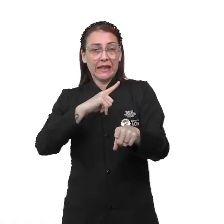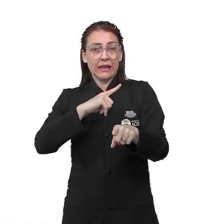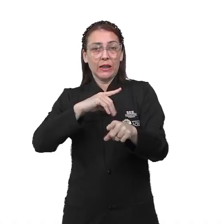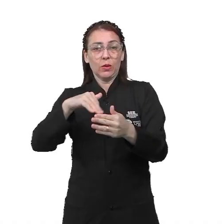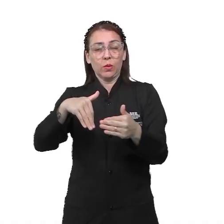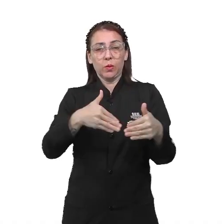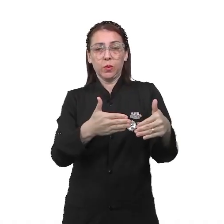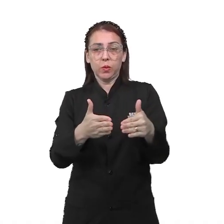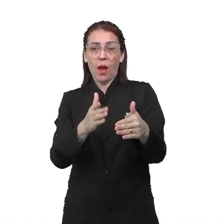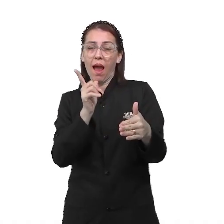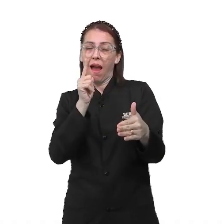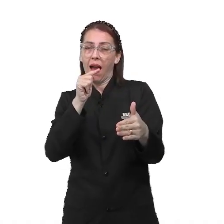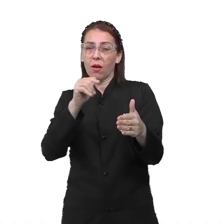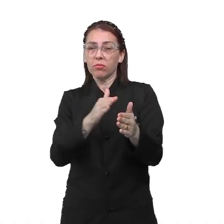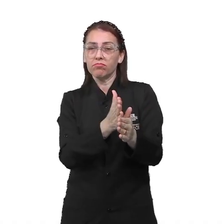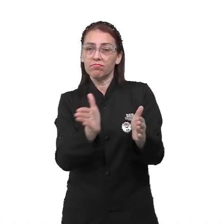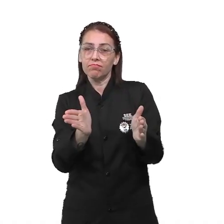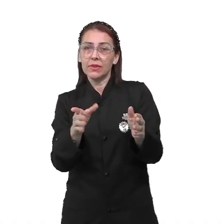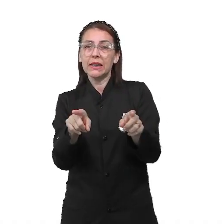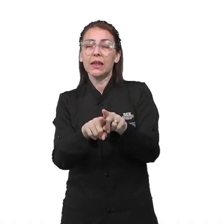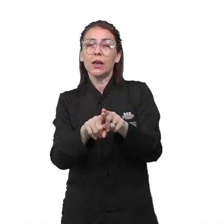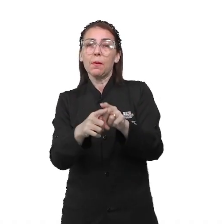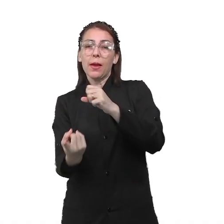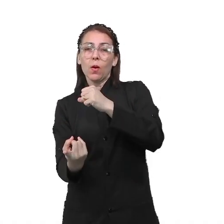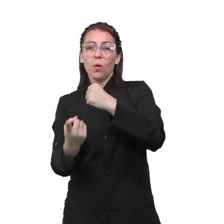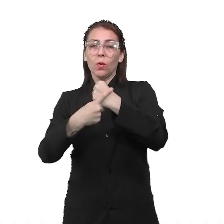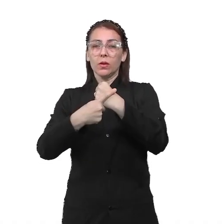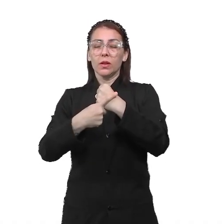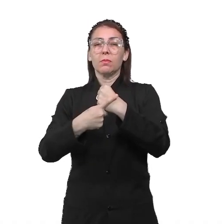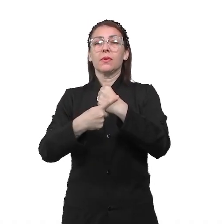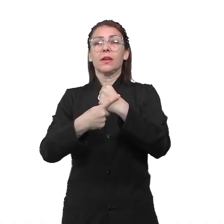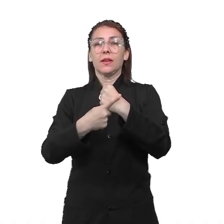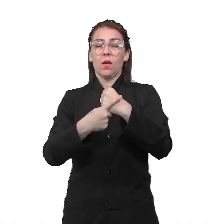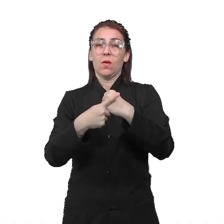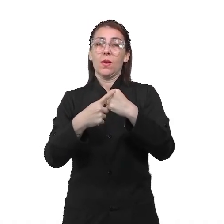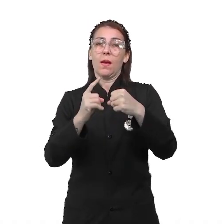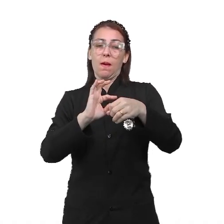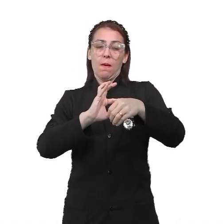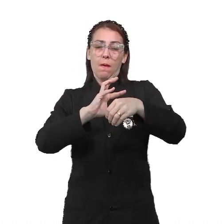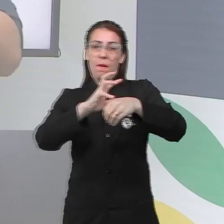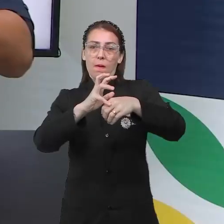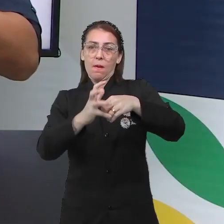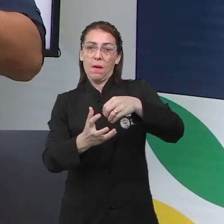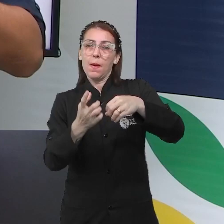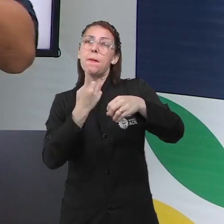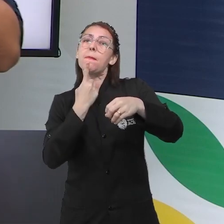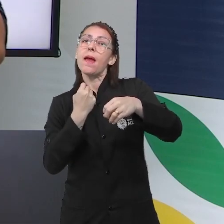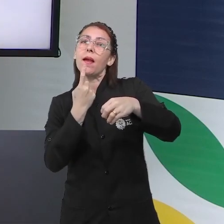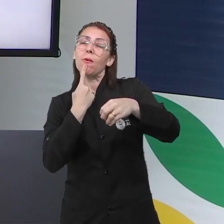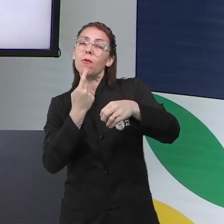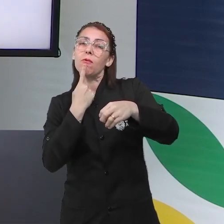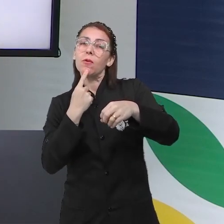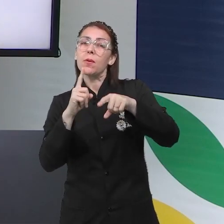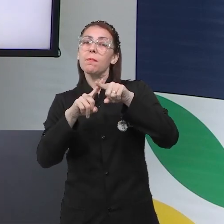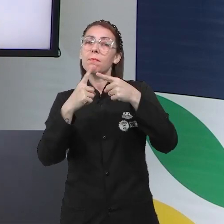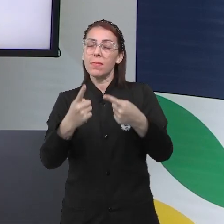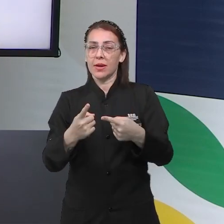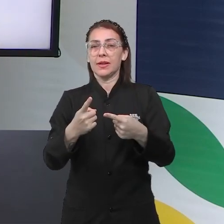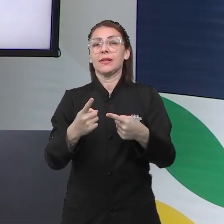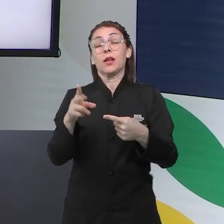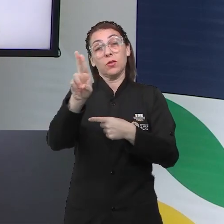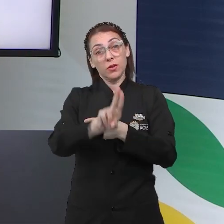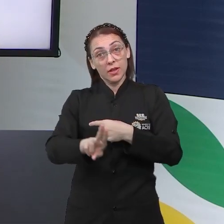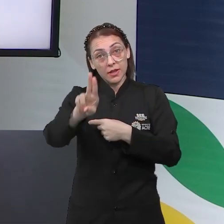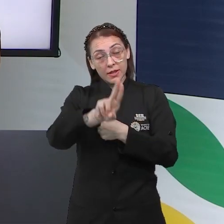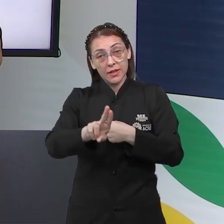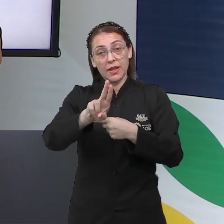de cursos de água e contaminação por mercúrio. Não sei se você sabe, mas o mercúrio é muito